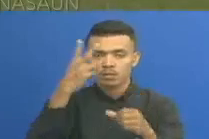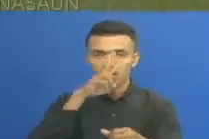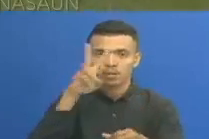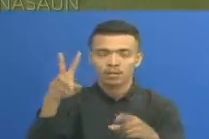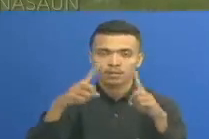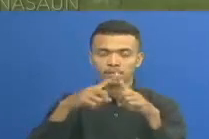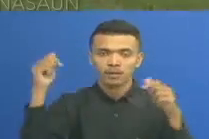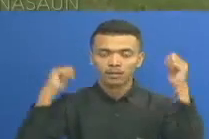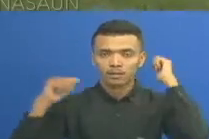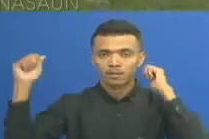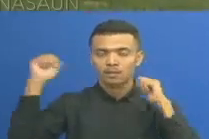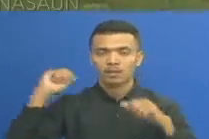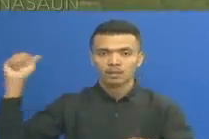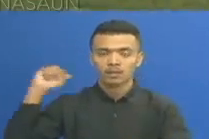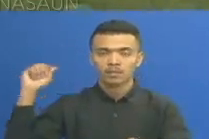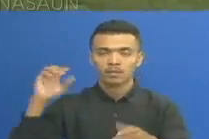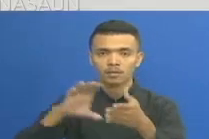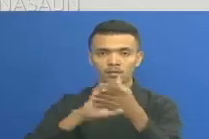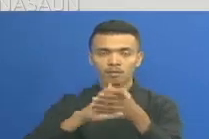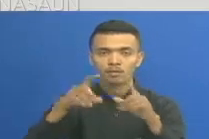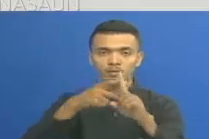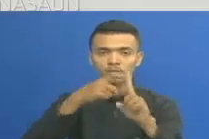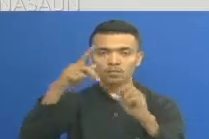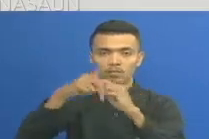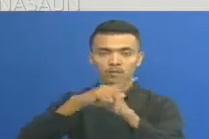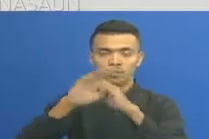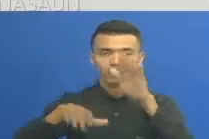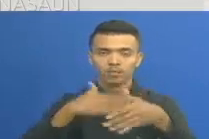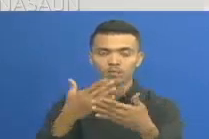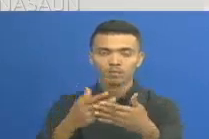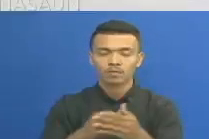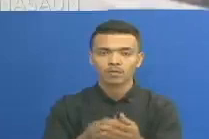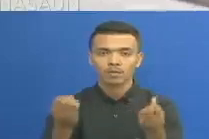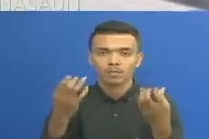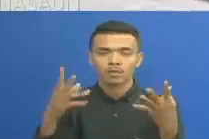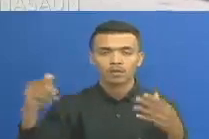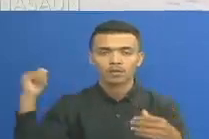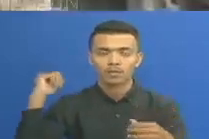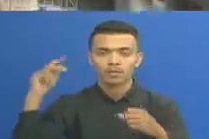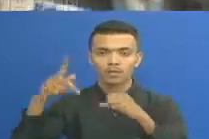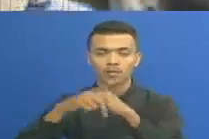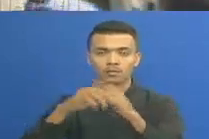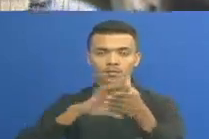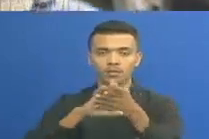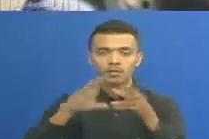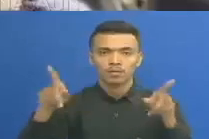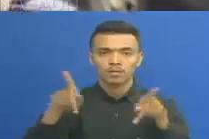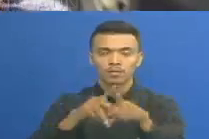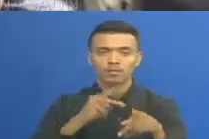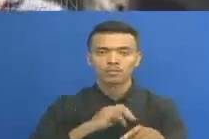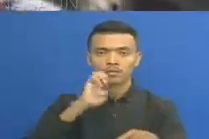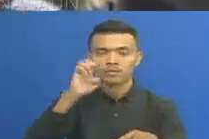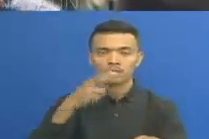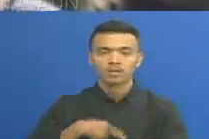ba atividade campanha eleitoral husi partido hotu, no maioria atividade campanha eleitoral liha posto maubisi, hatu